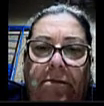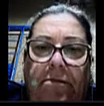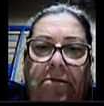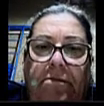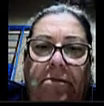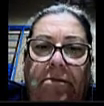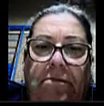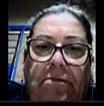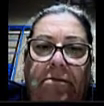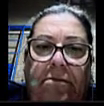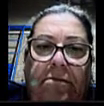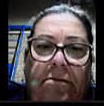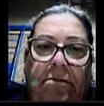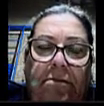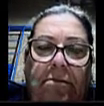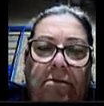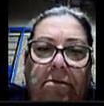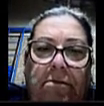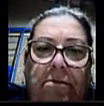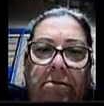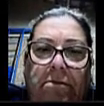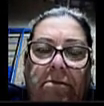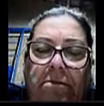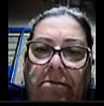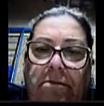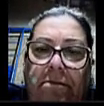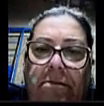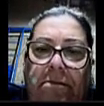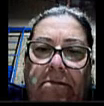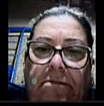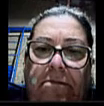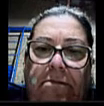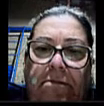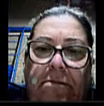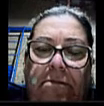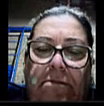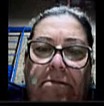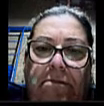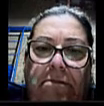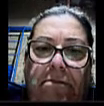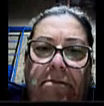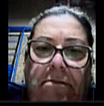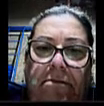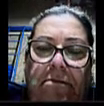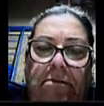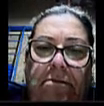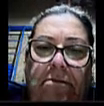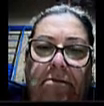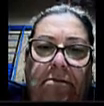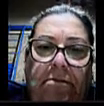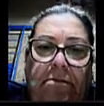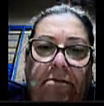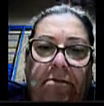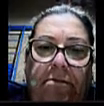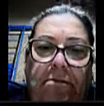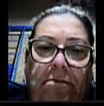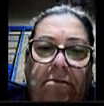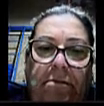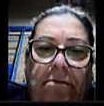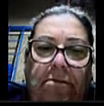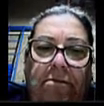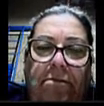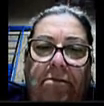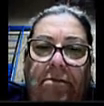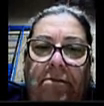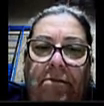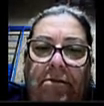uma criança com dificuldade de aprendizagem também pode ter prejuízos na leitura, na escrita e na matemática, mas as dificuldades